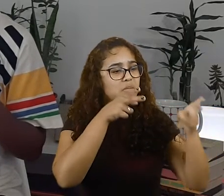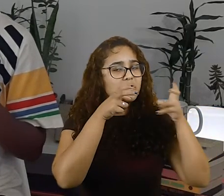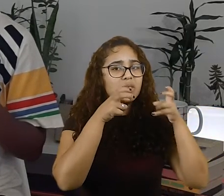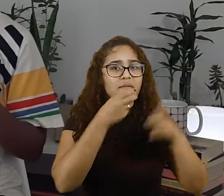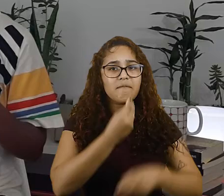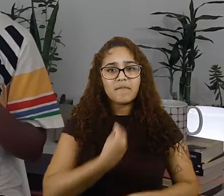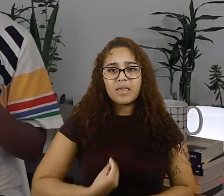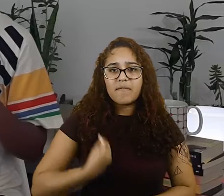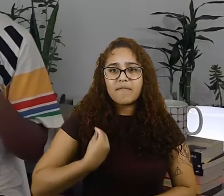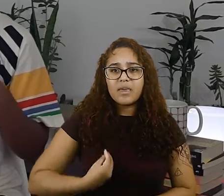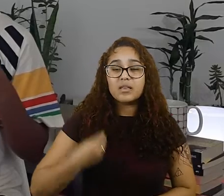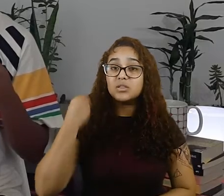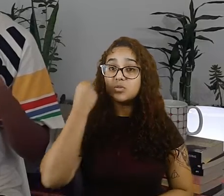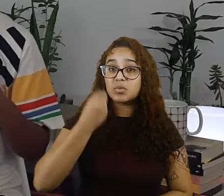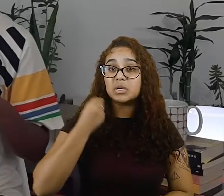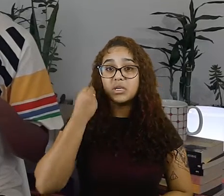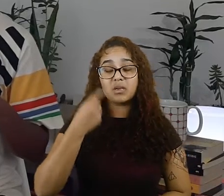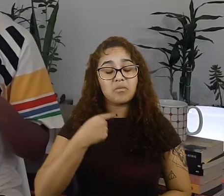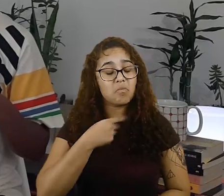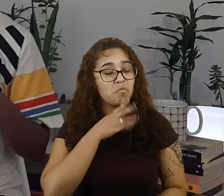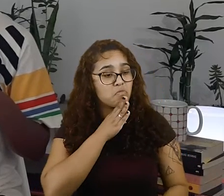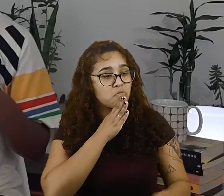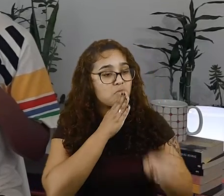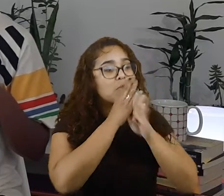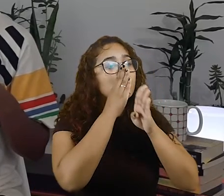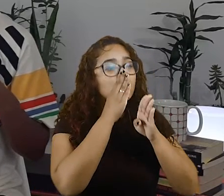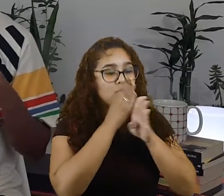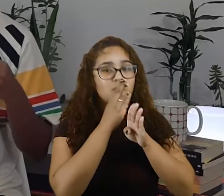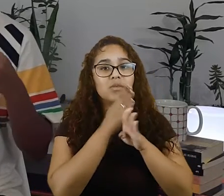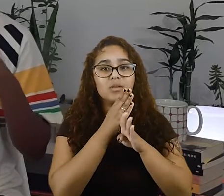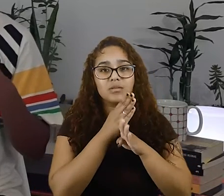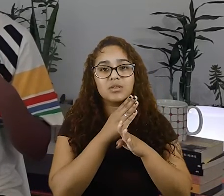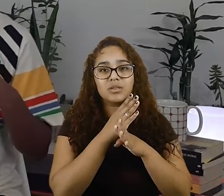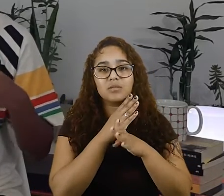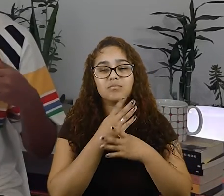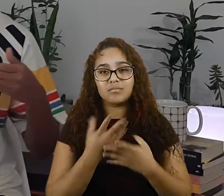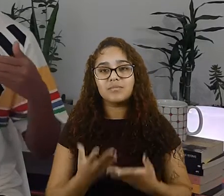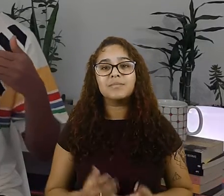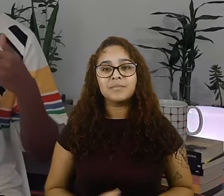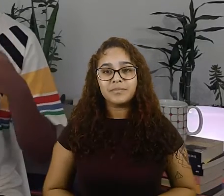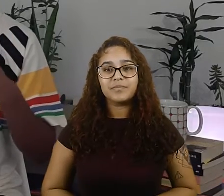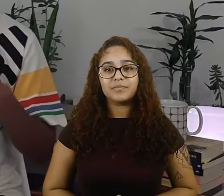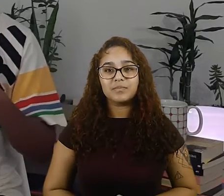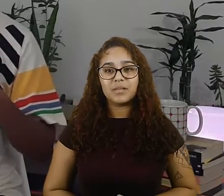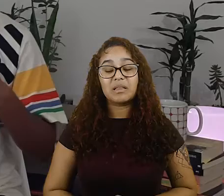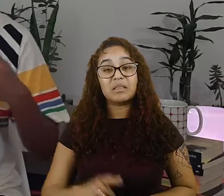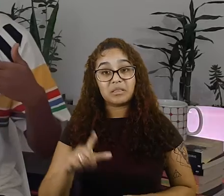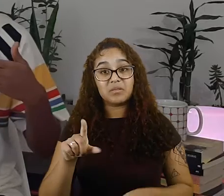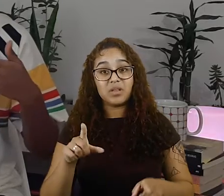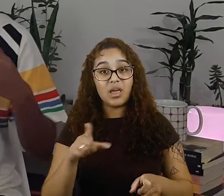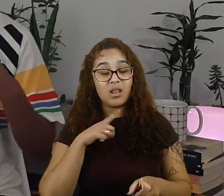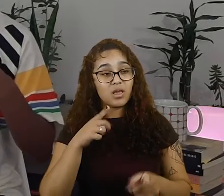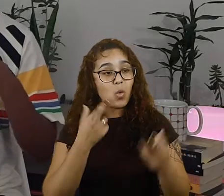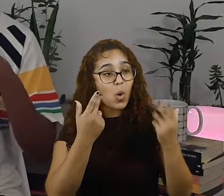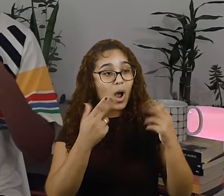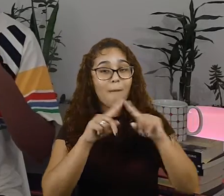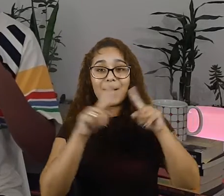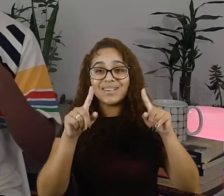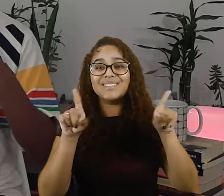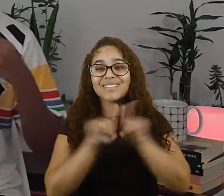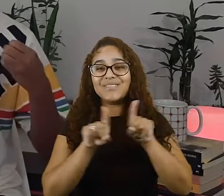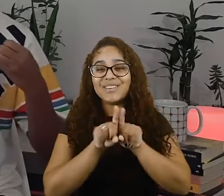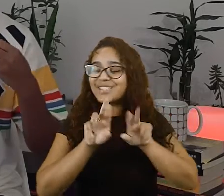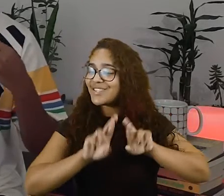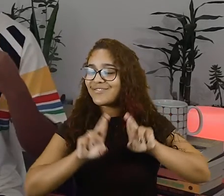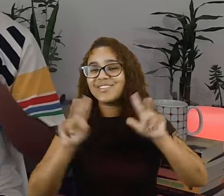perceber vivências, experiências que a gente se encontrava, né, como pontes, mas que a gente também